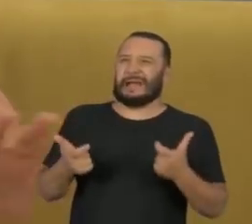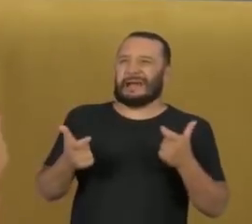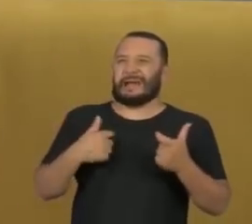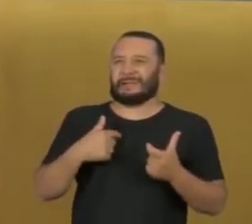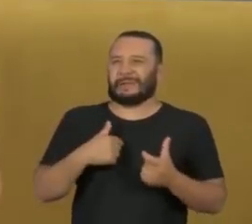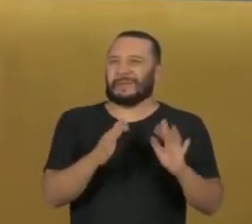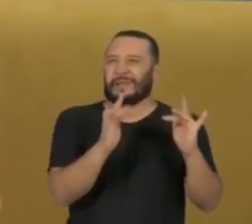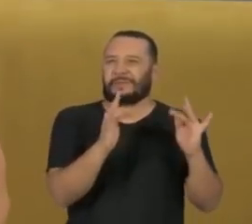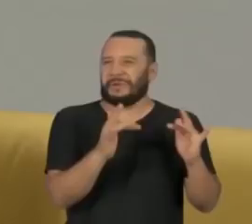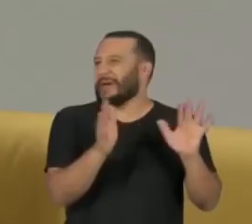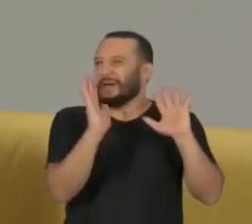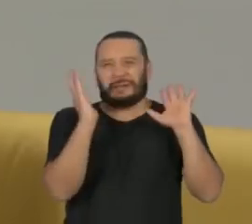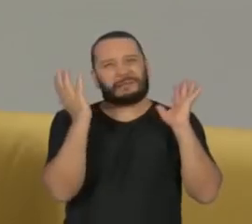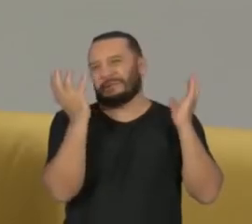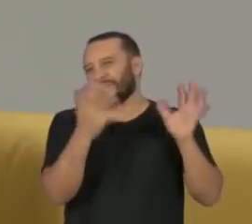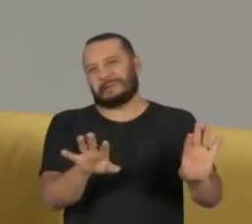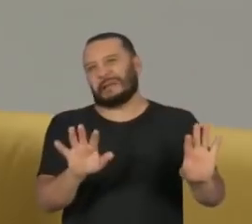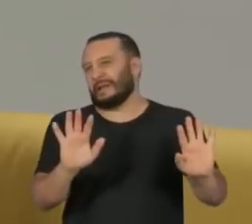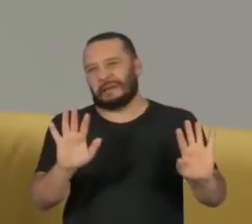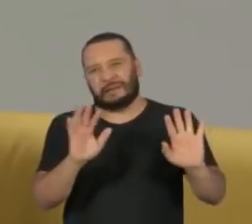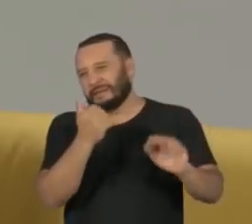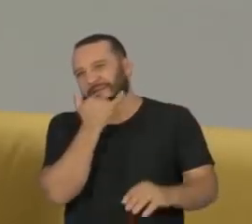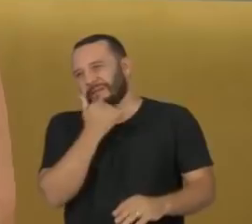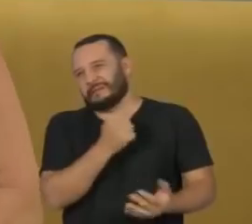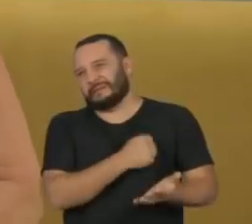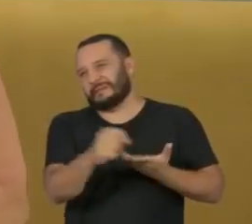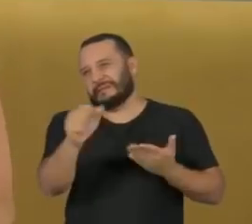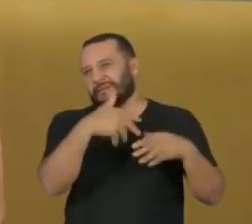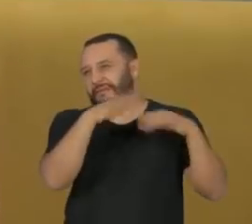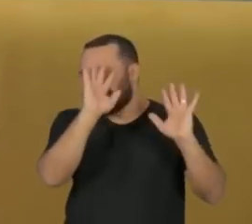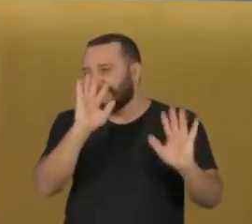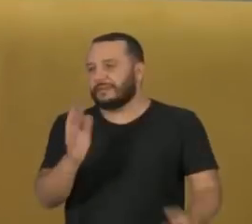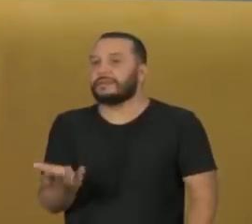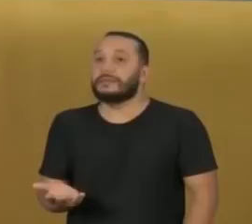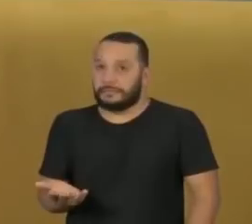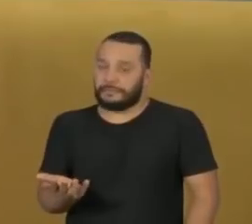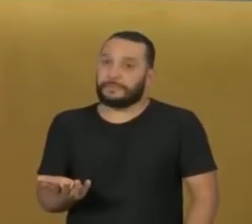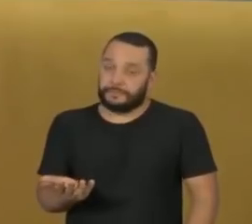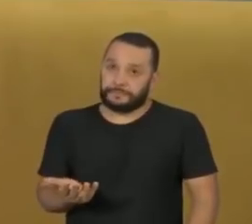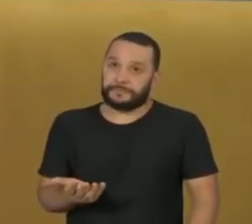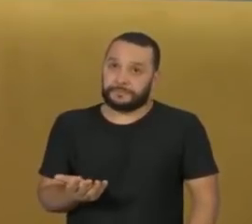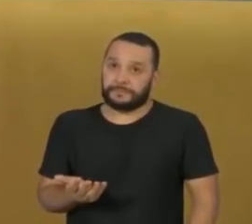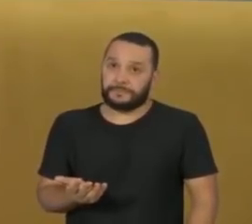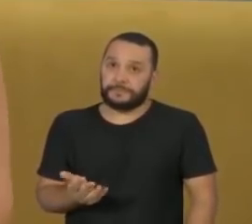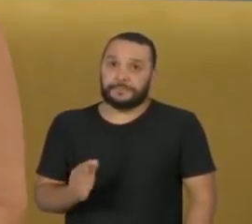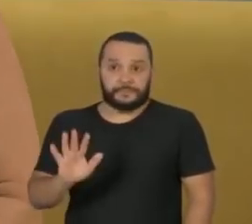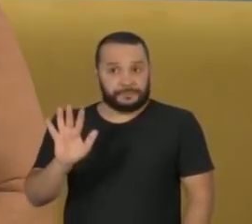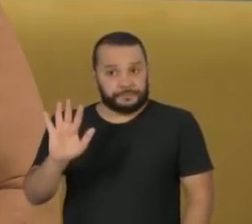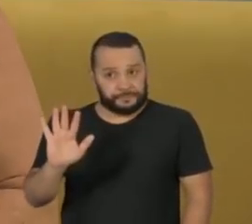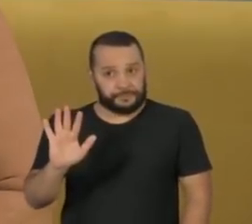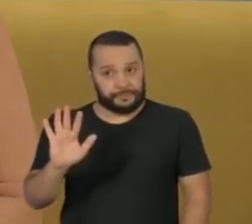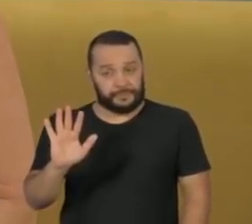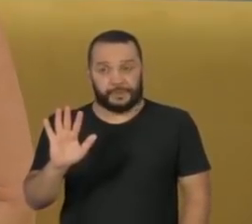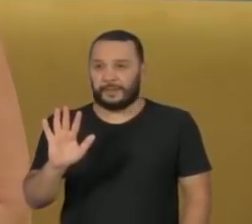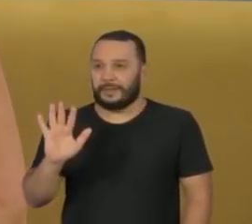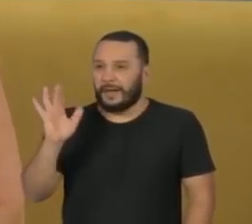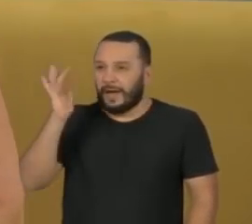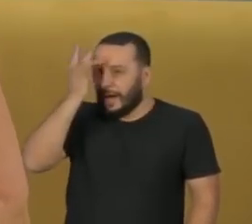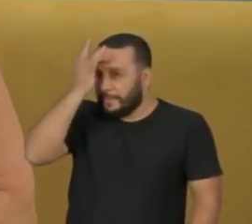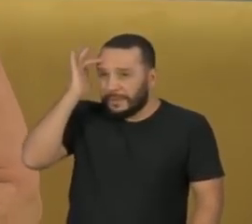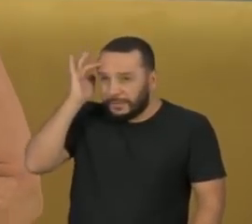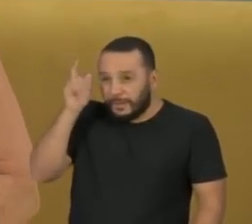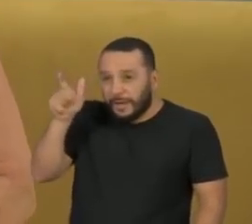de novo. Tá? Repetir. Agora, no caso da pessoa que